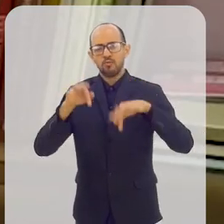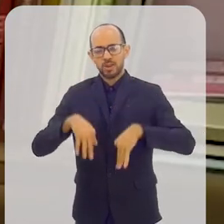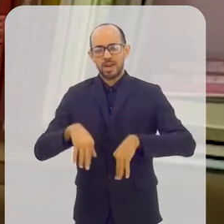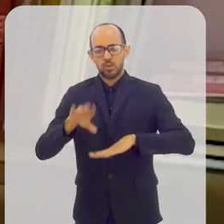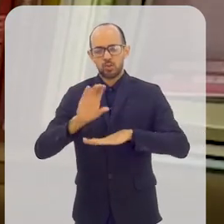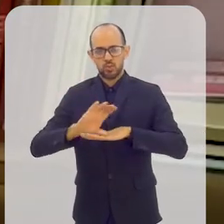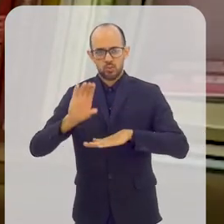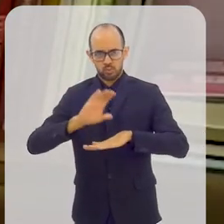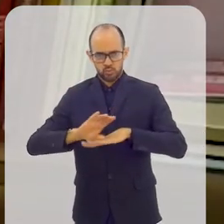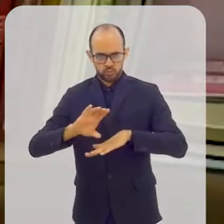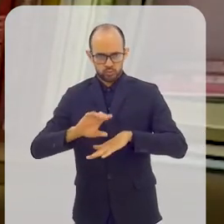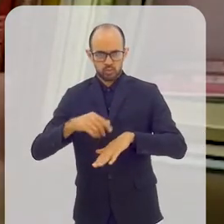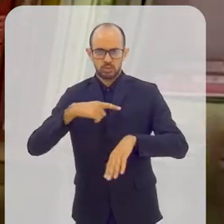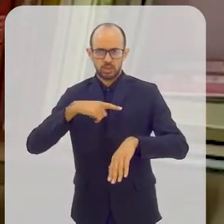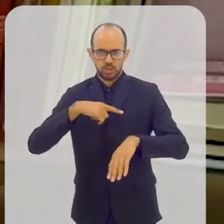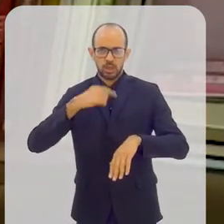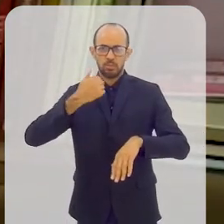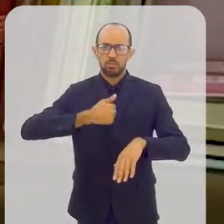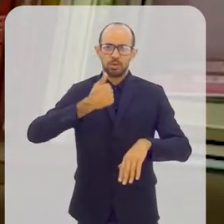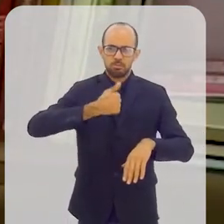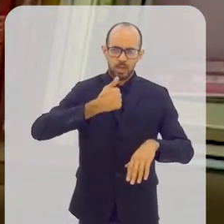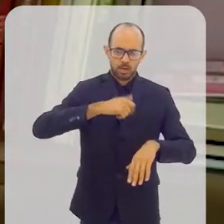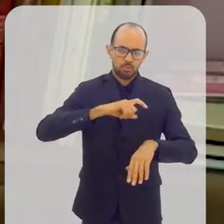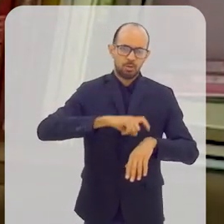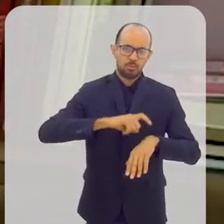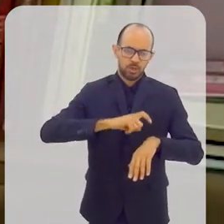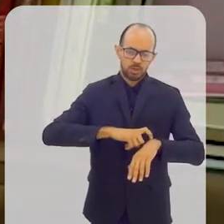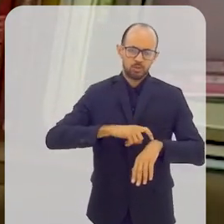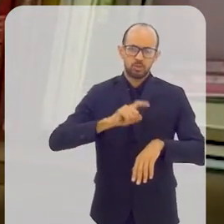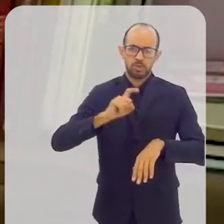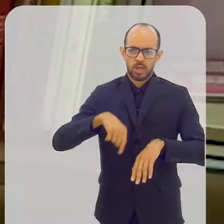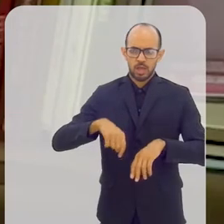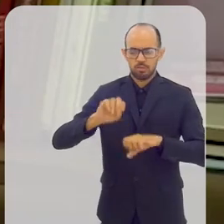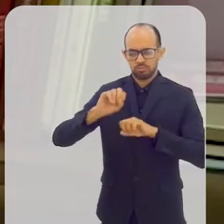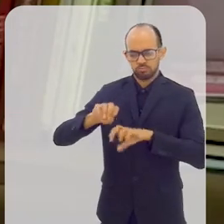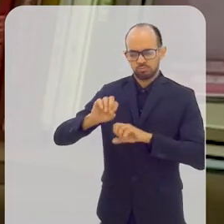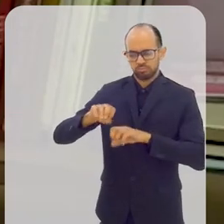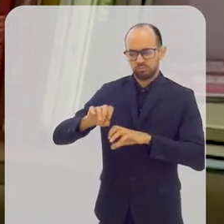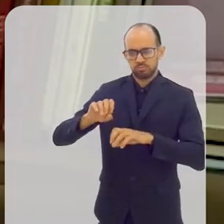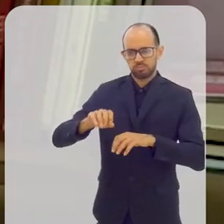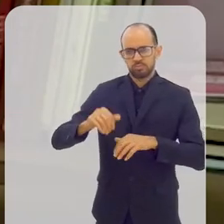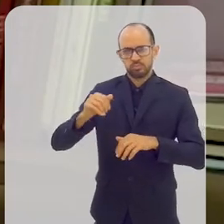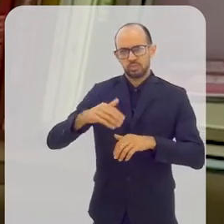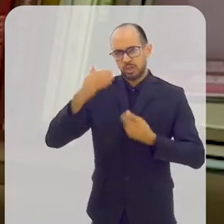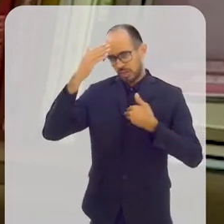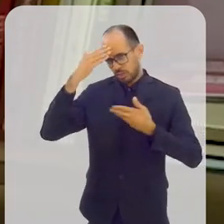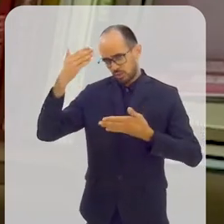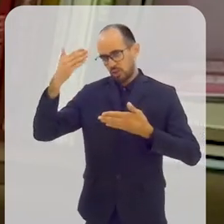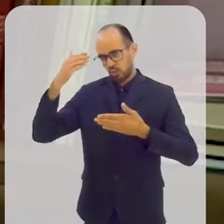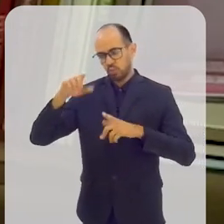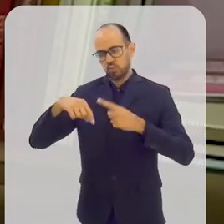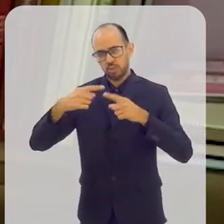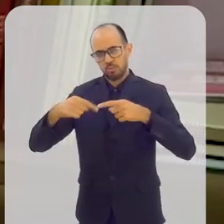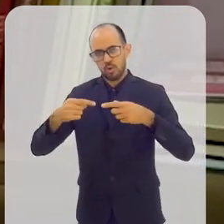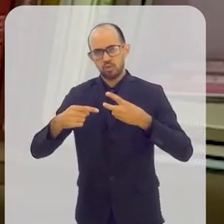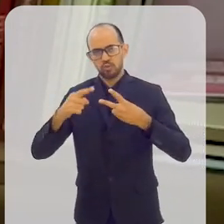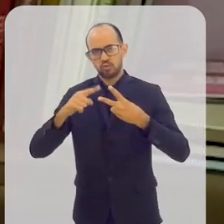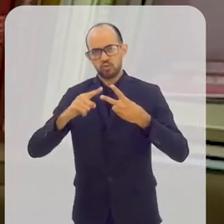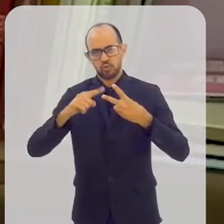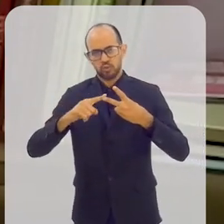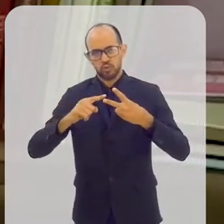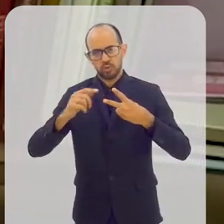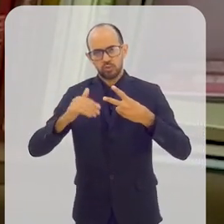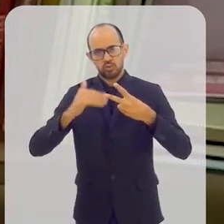curso. Então, você tem um primeiro momento, uma primeira lição, que é uma lição de gratidão. A